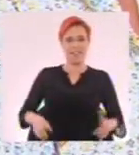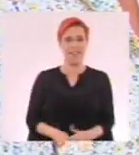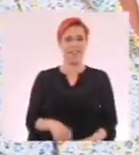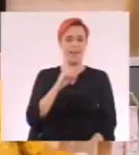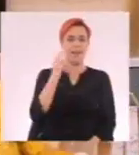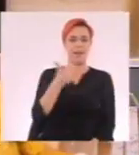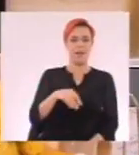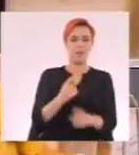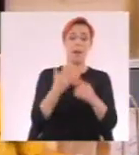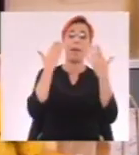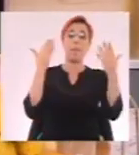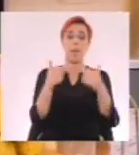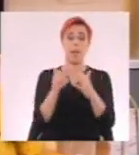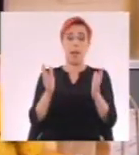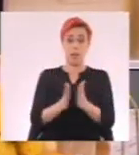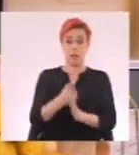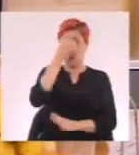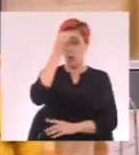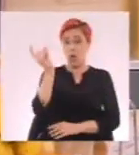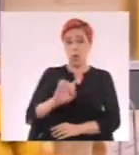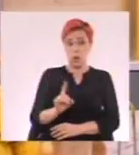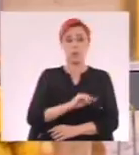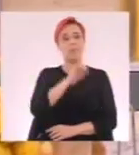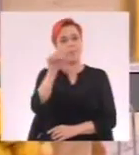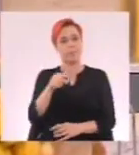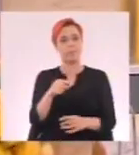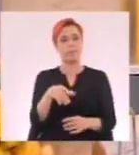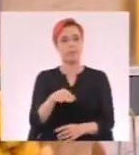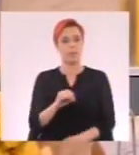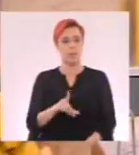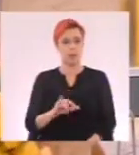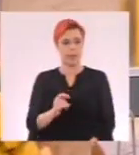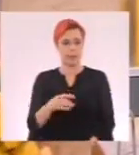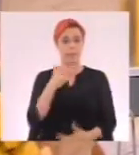muito, Andrade muito também. Parabéns a todos. Não se esqueçam, vão ao Politeama, vão ao teatro.